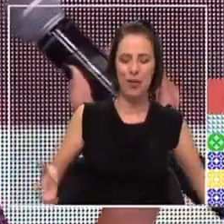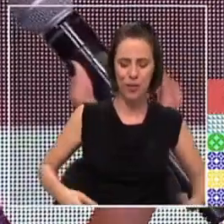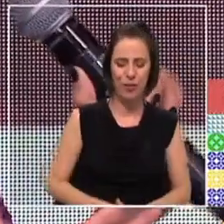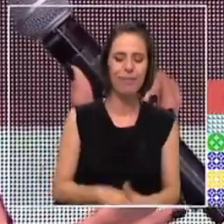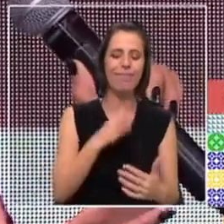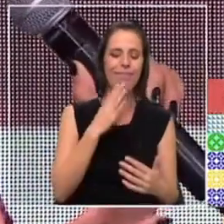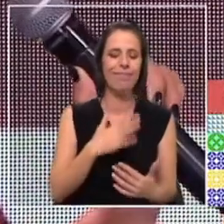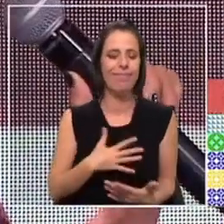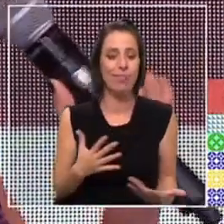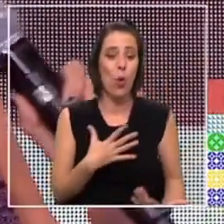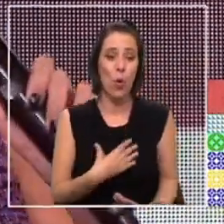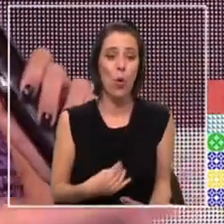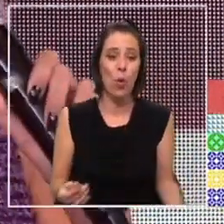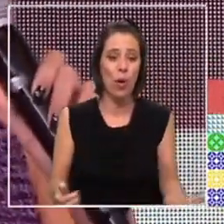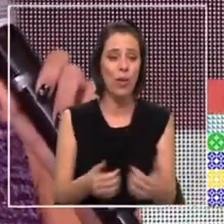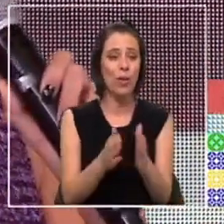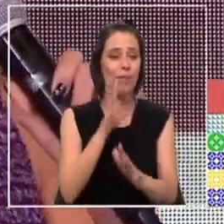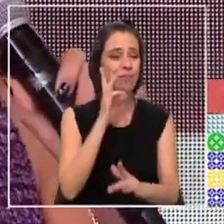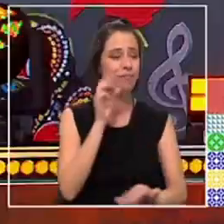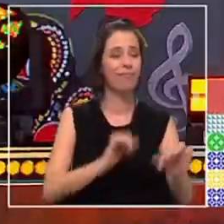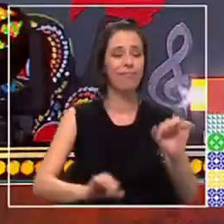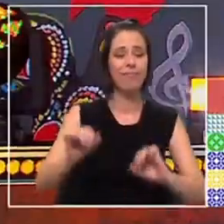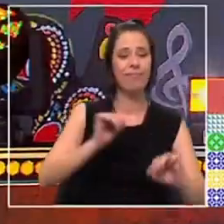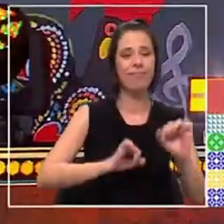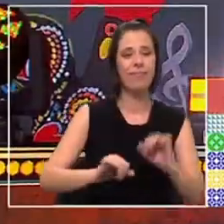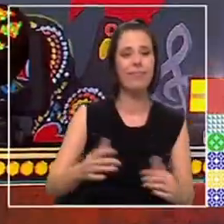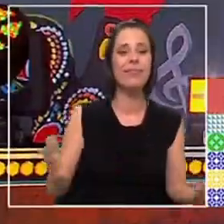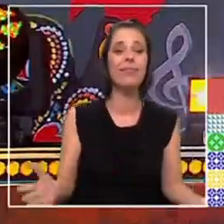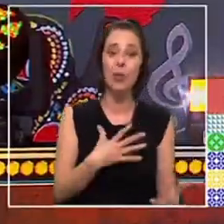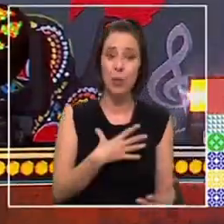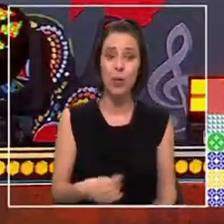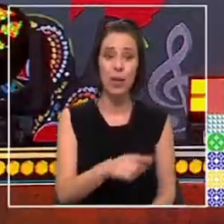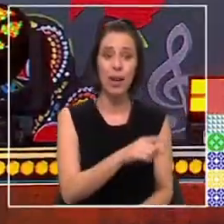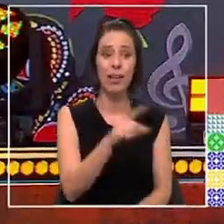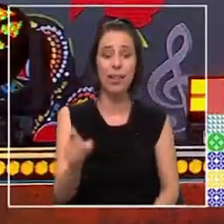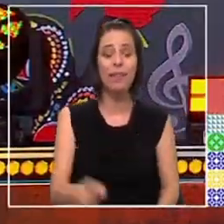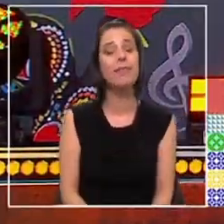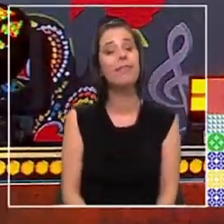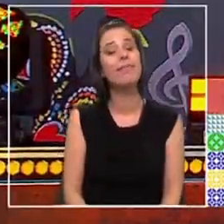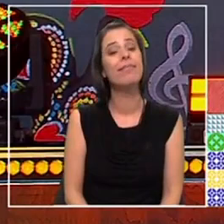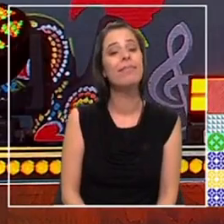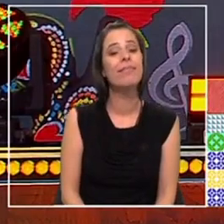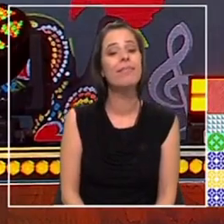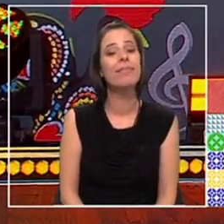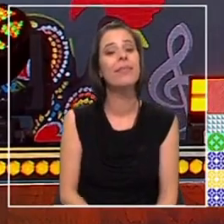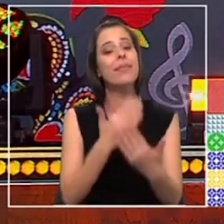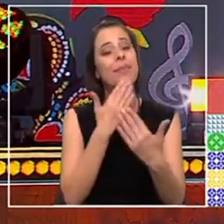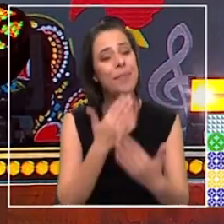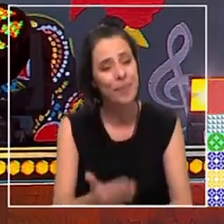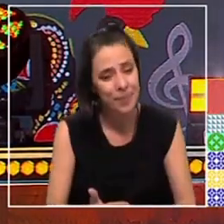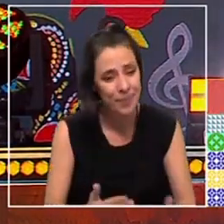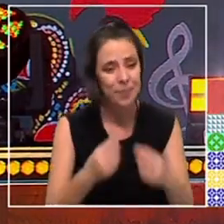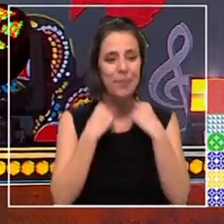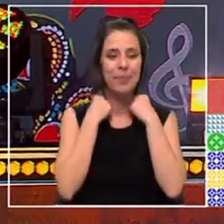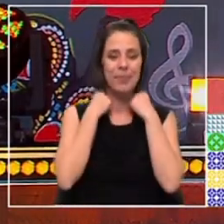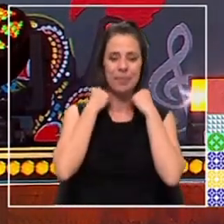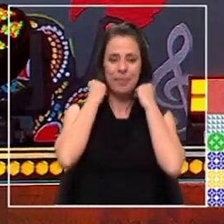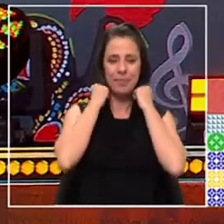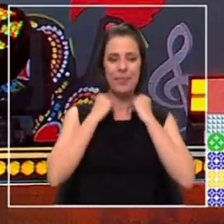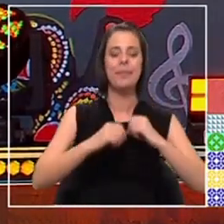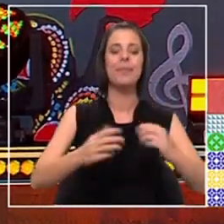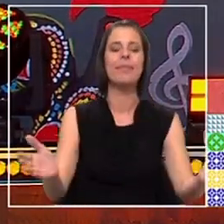aí pelo menos gosto muito gostaram obrigado obrigado